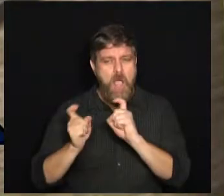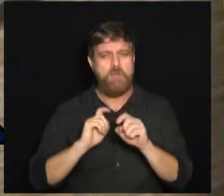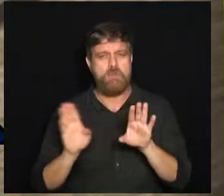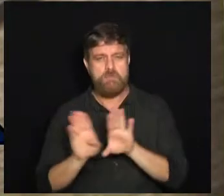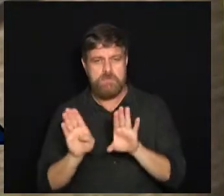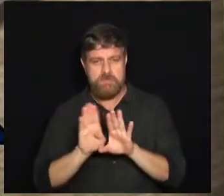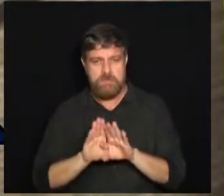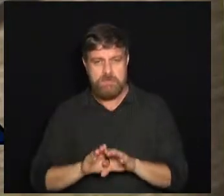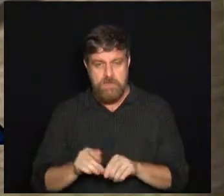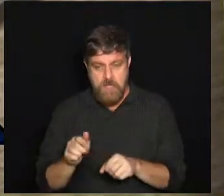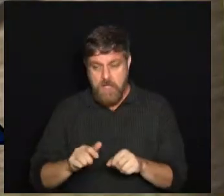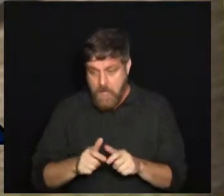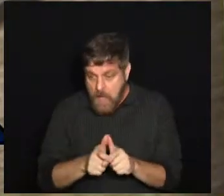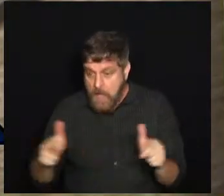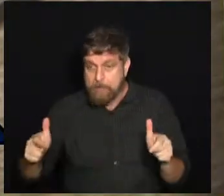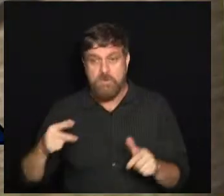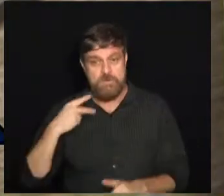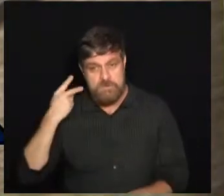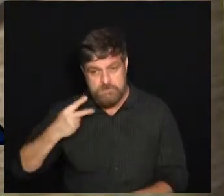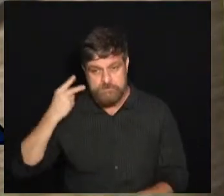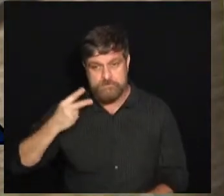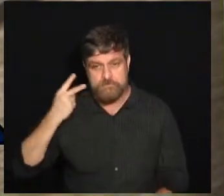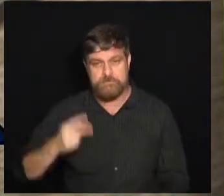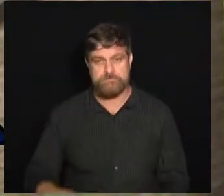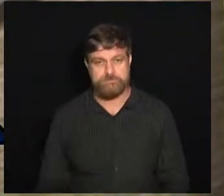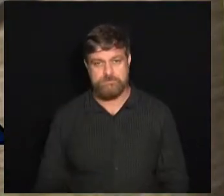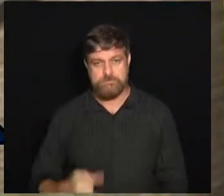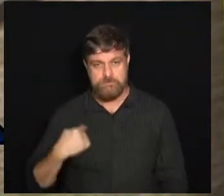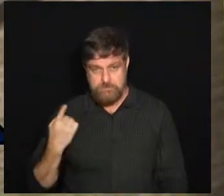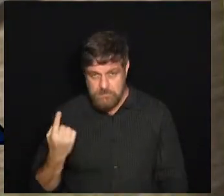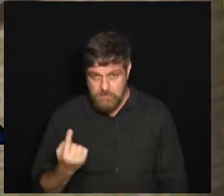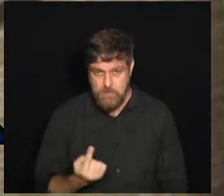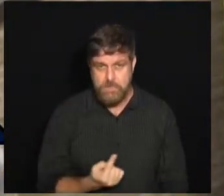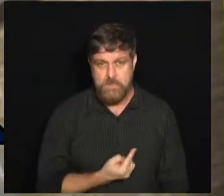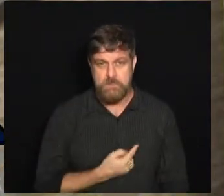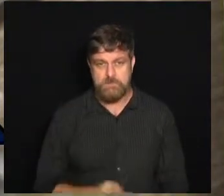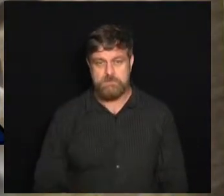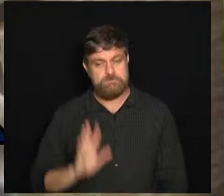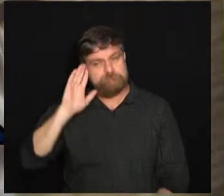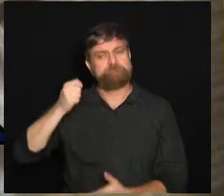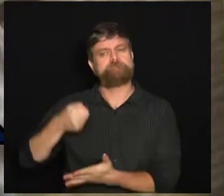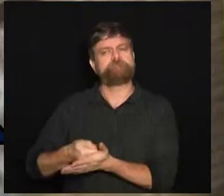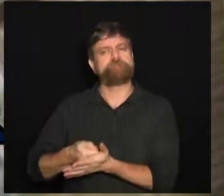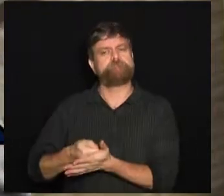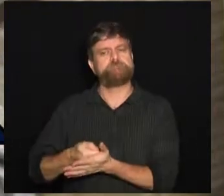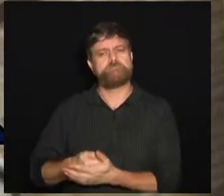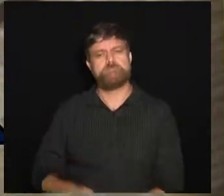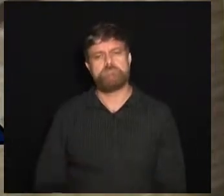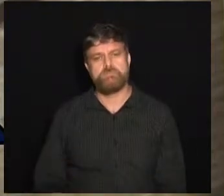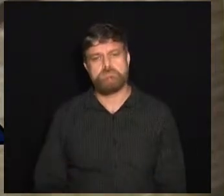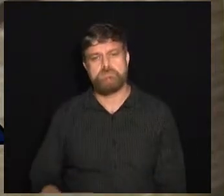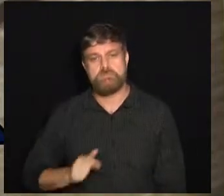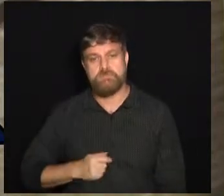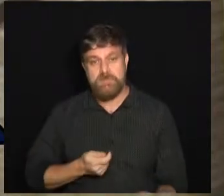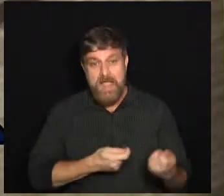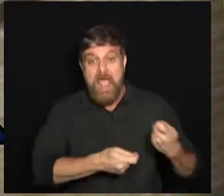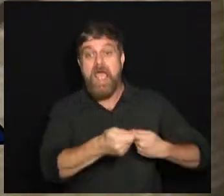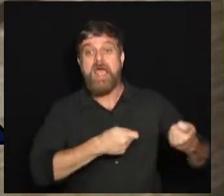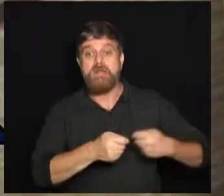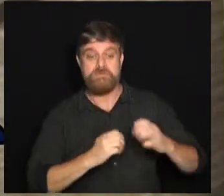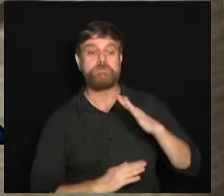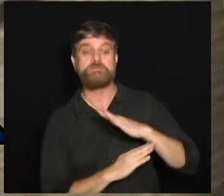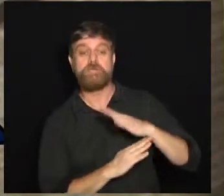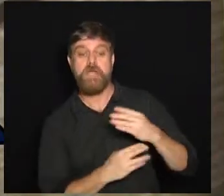com a maioria esmagadora dos vereadores, nós decidimos a respeito da própria administração da